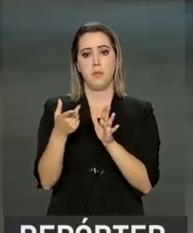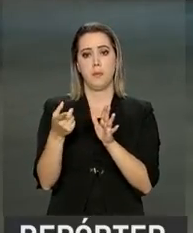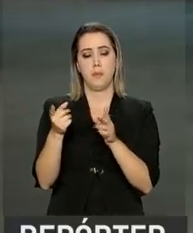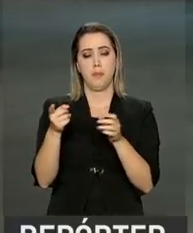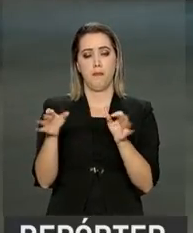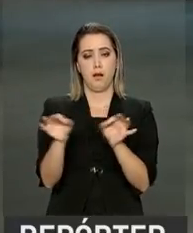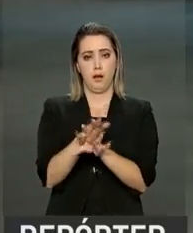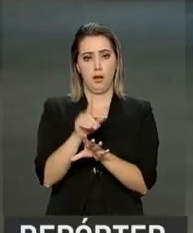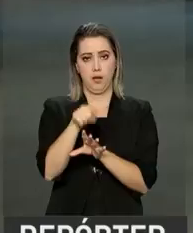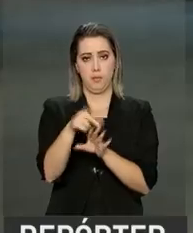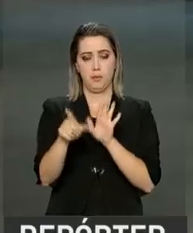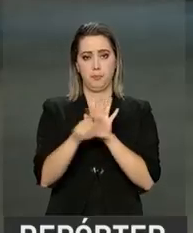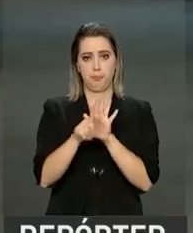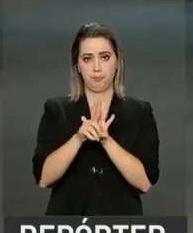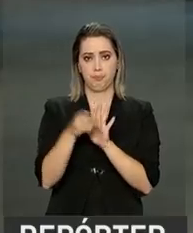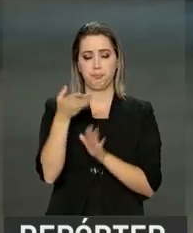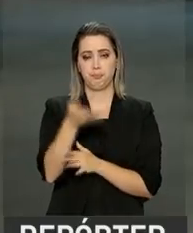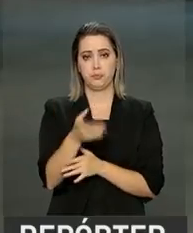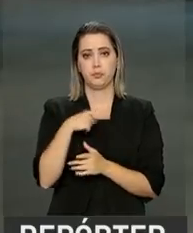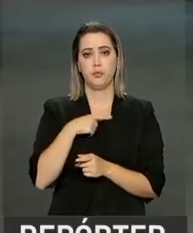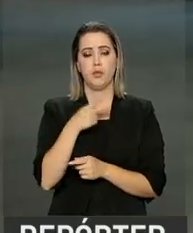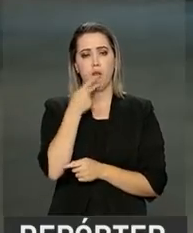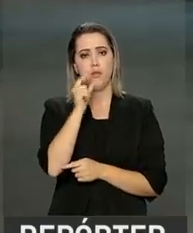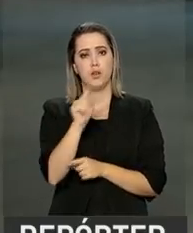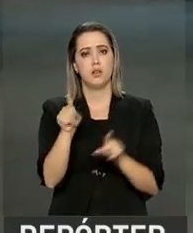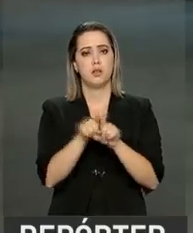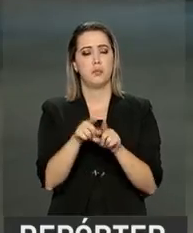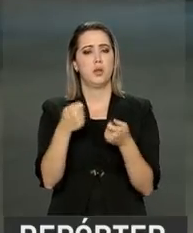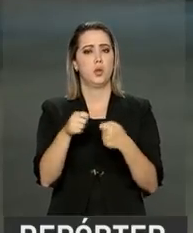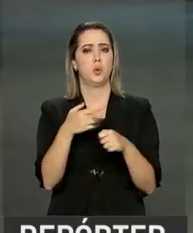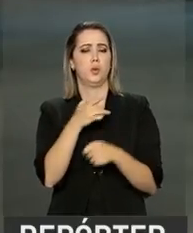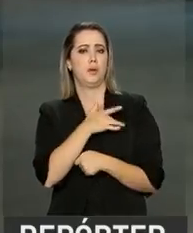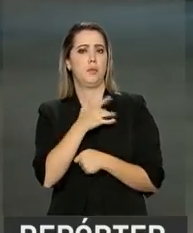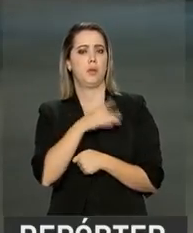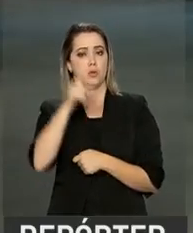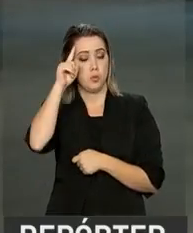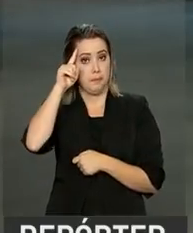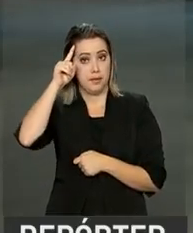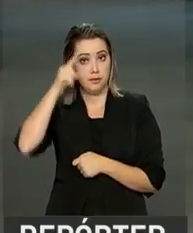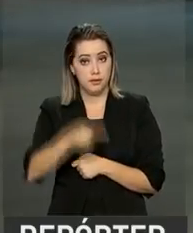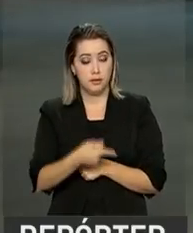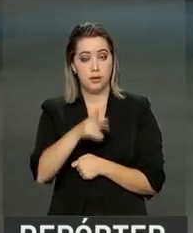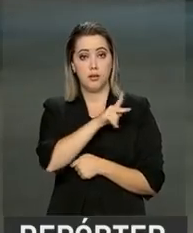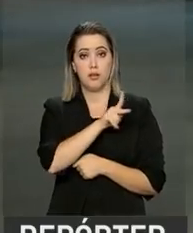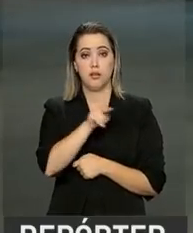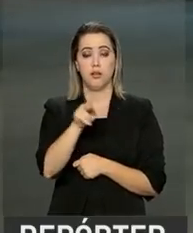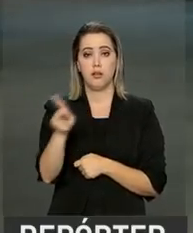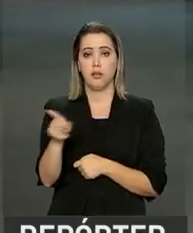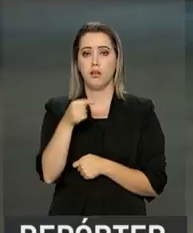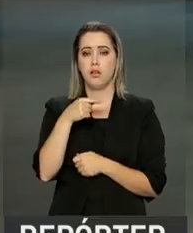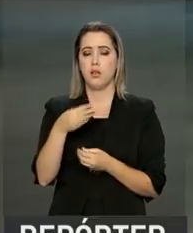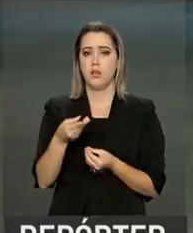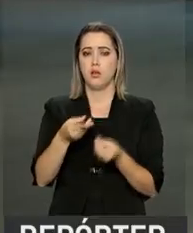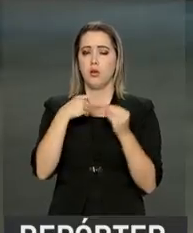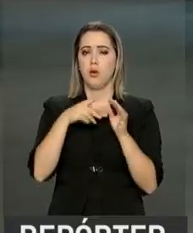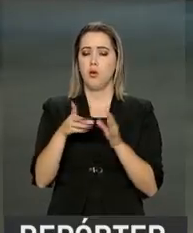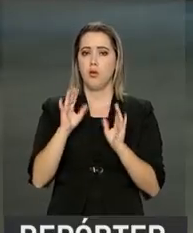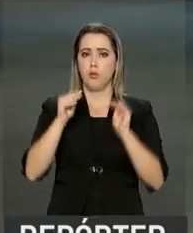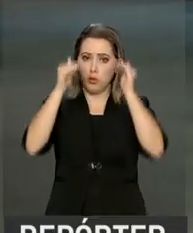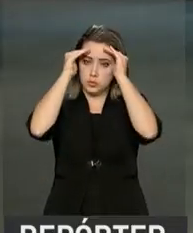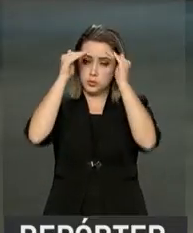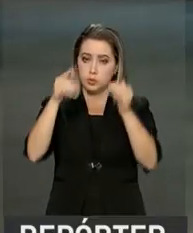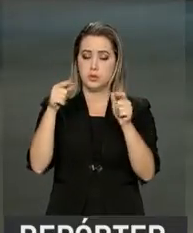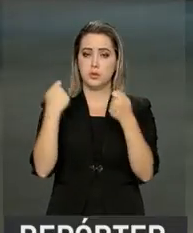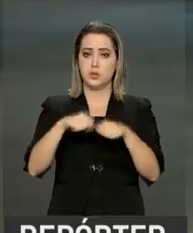o presidente da república ressalta que não hesitará em exercer a autoridade que o cargo lhe confere sempre que